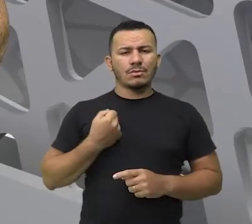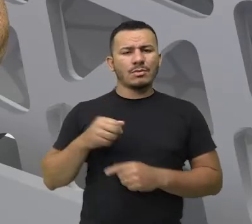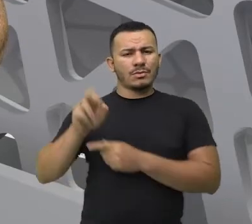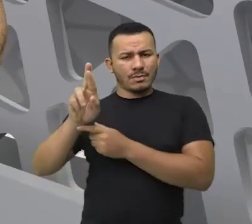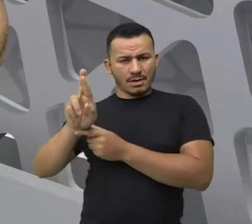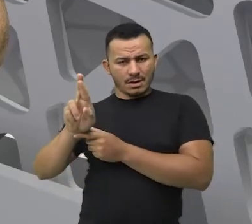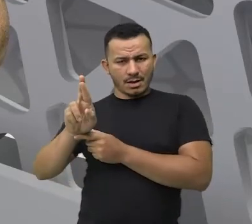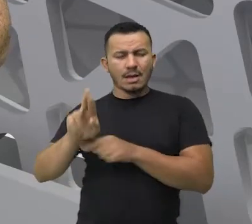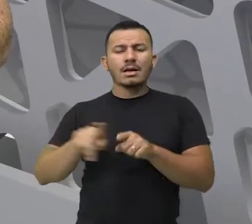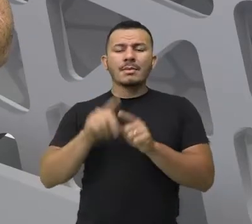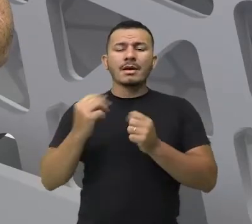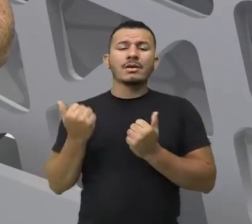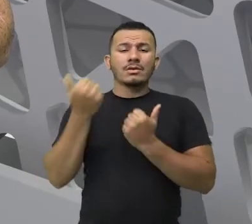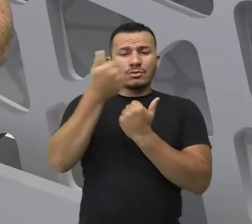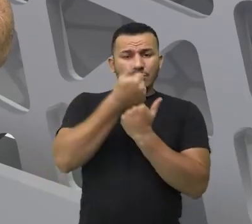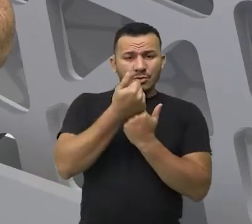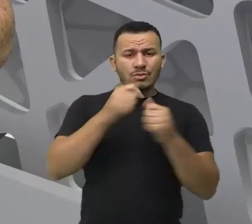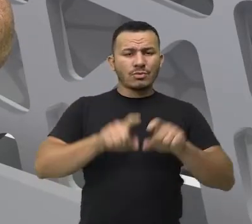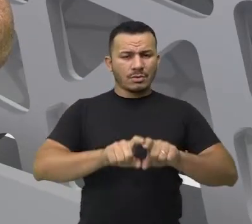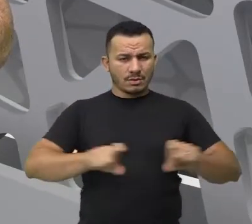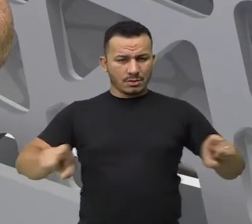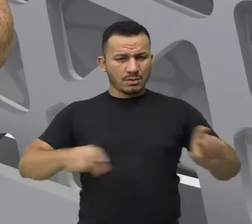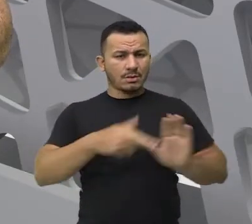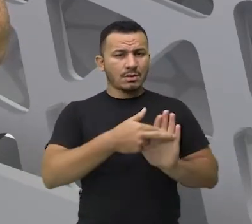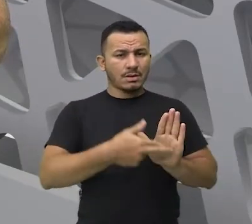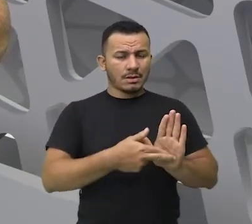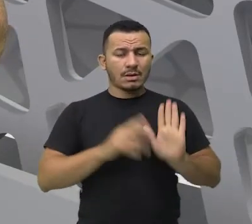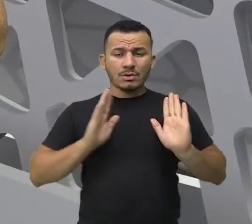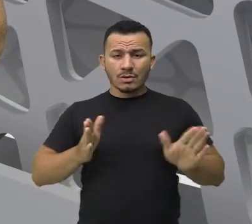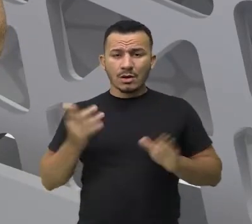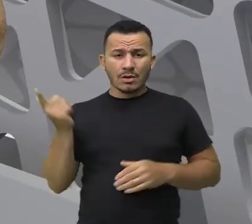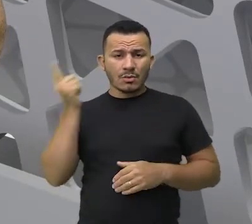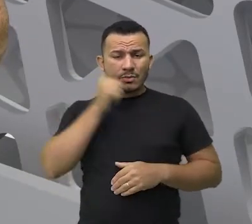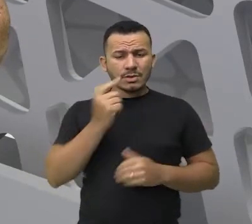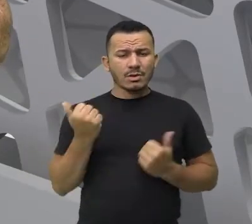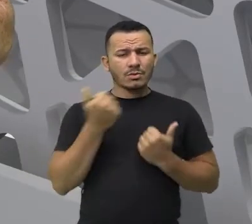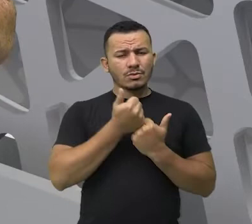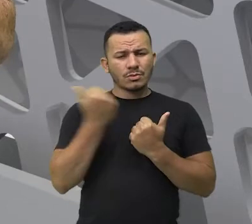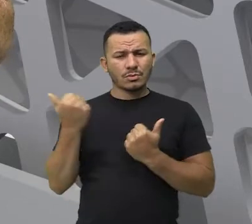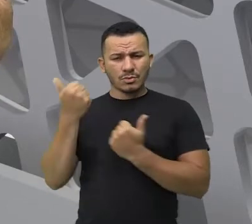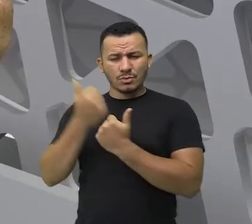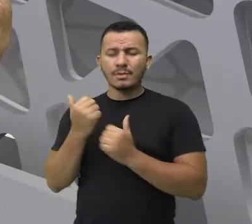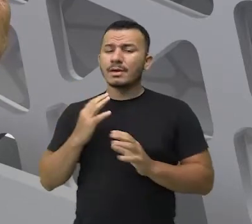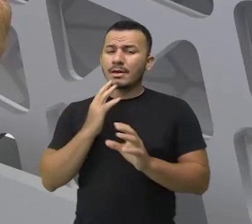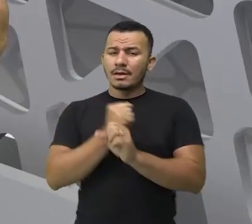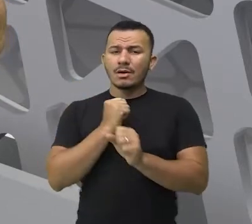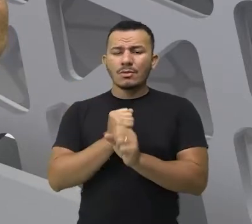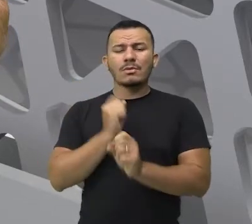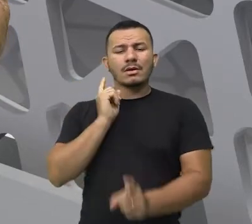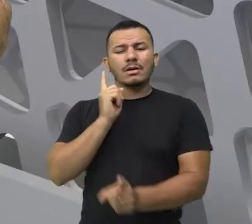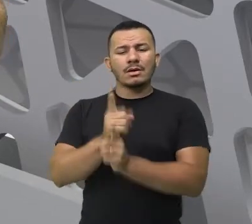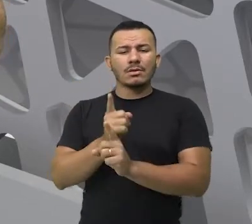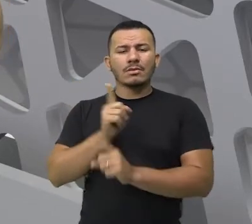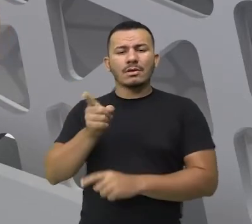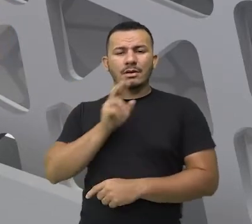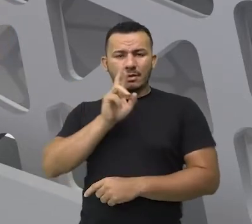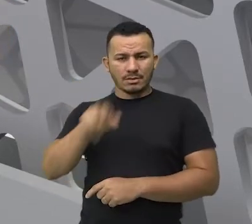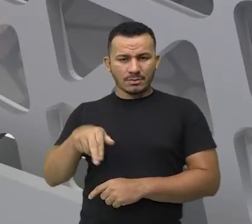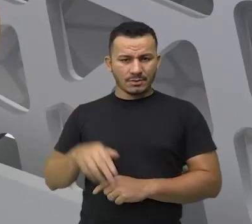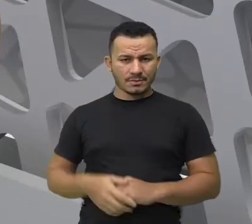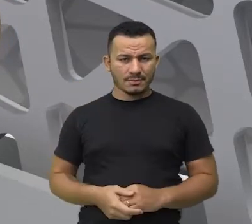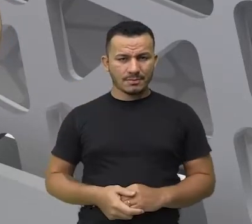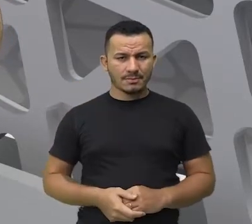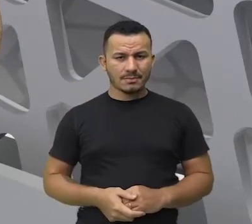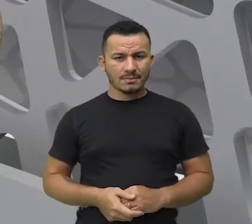identifique o valor do raio, né, e substitua então na fórmula. Feito isso, pronto, é só fazer cálculo e nós